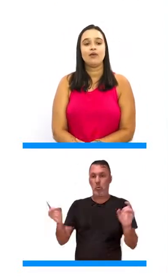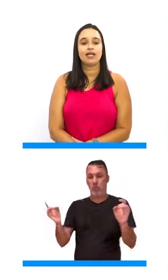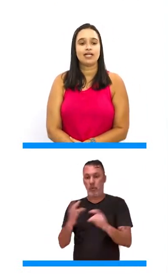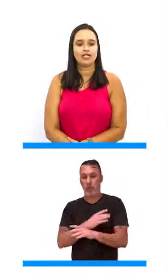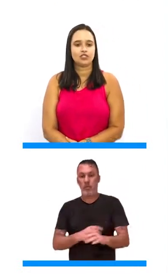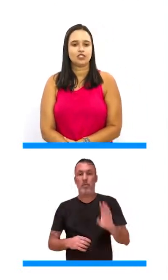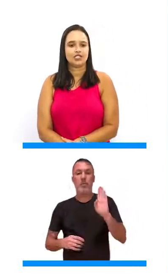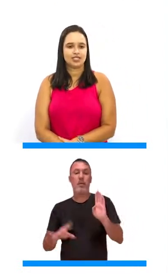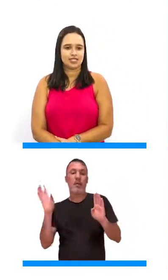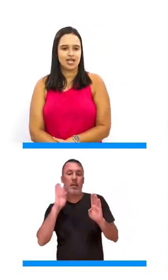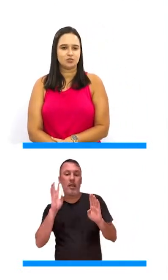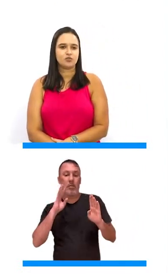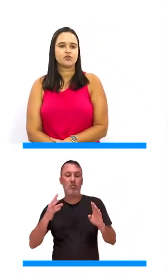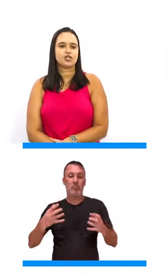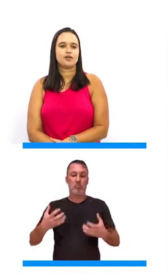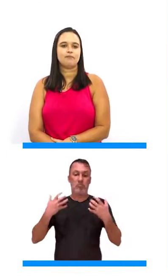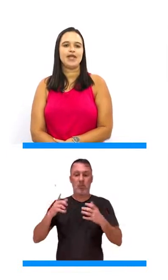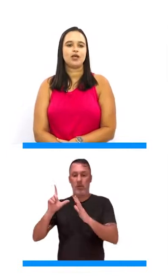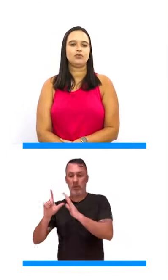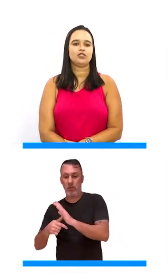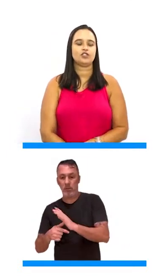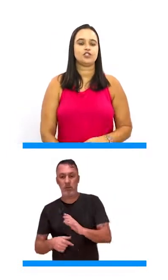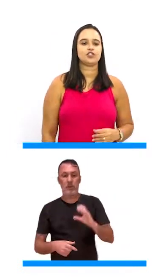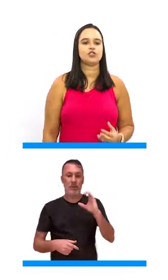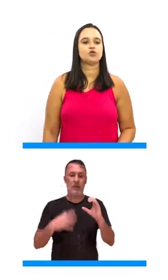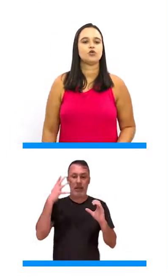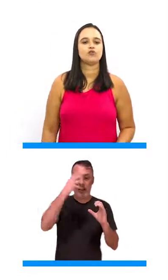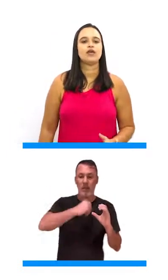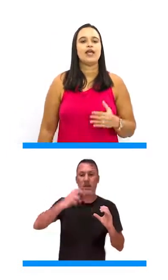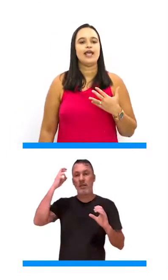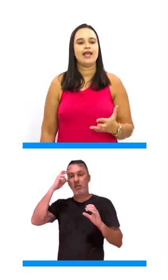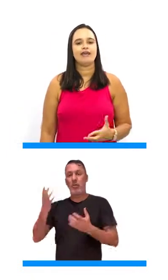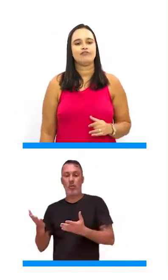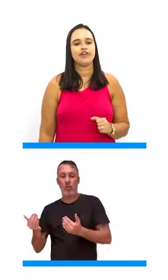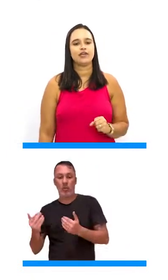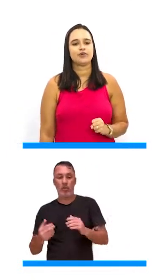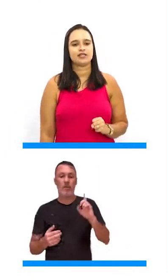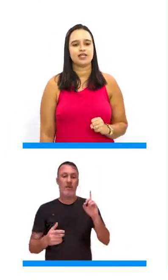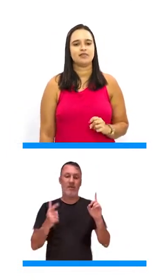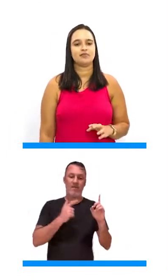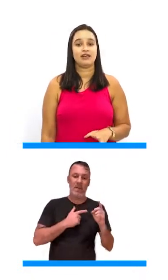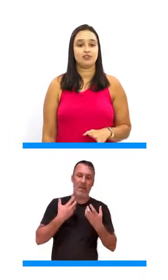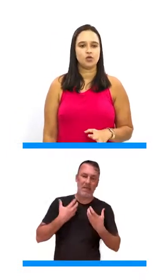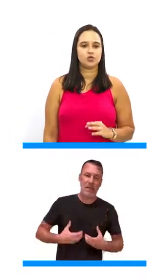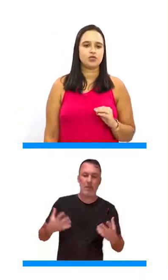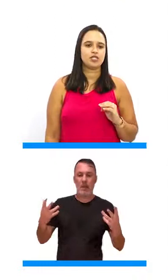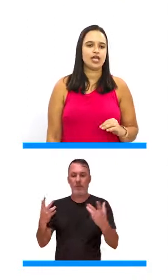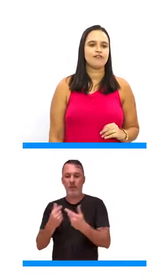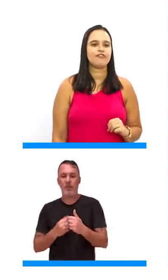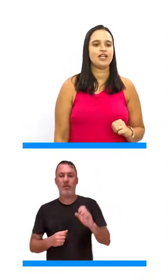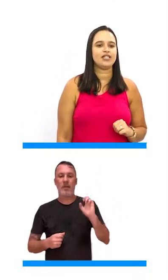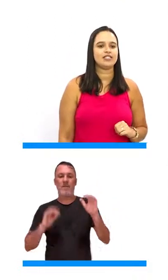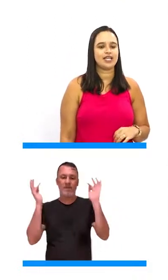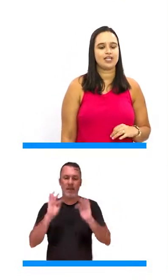Legal, elegante e atrasado. C. Belo, inteligente e novo. E. Feio, cansado, maravilhoso. E